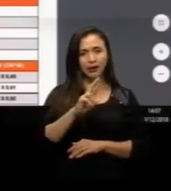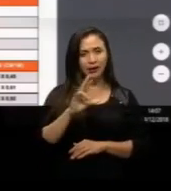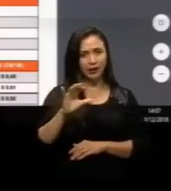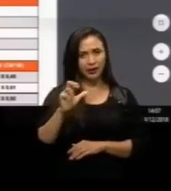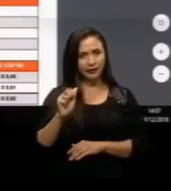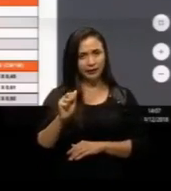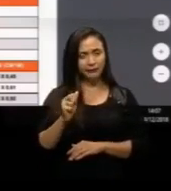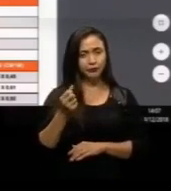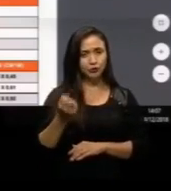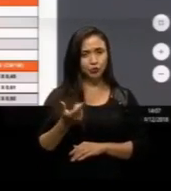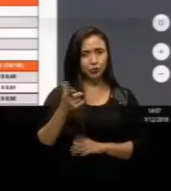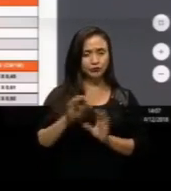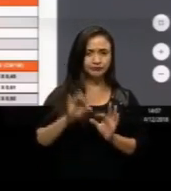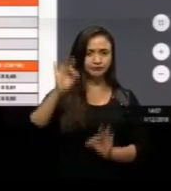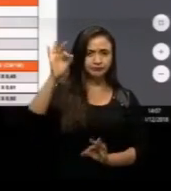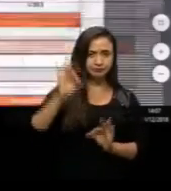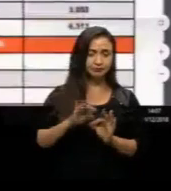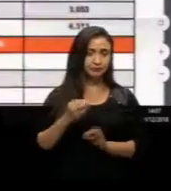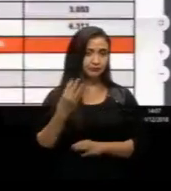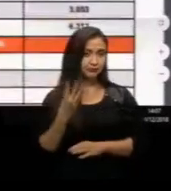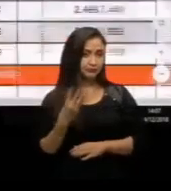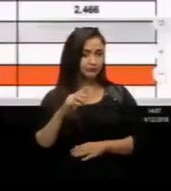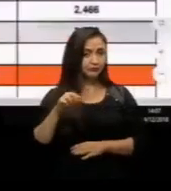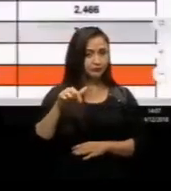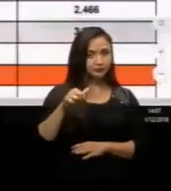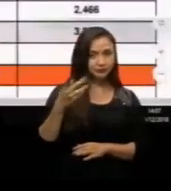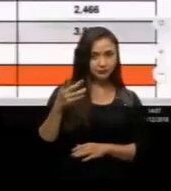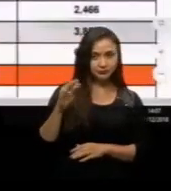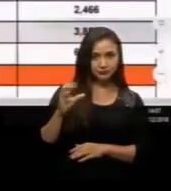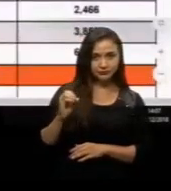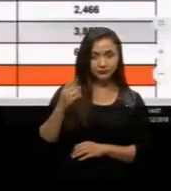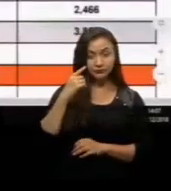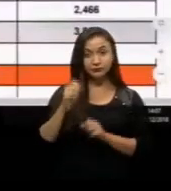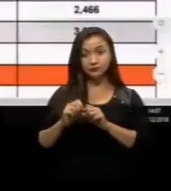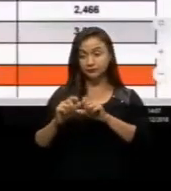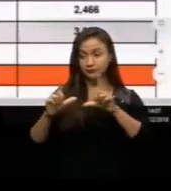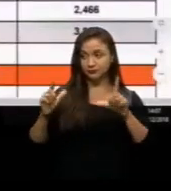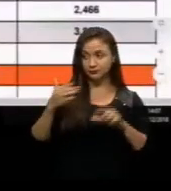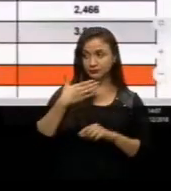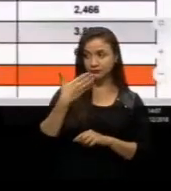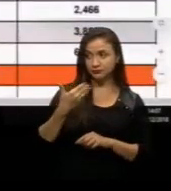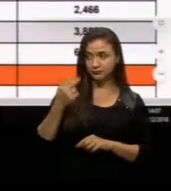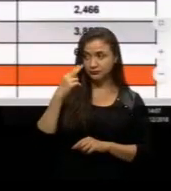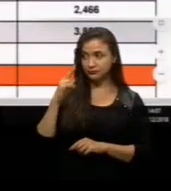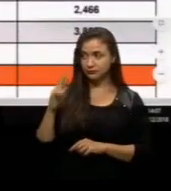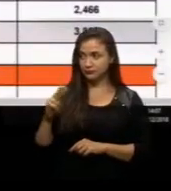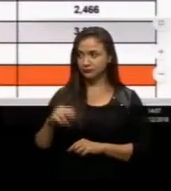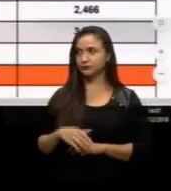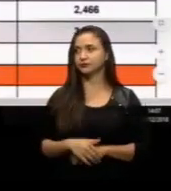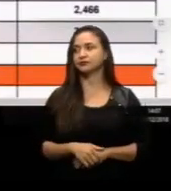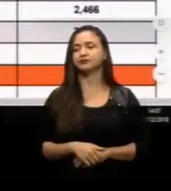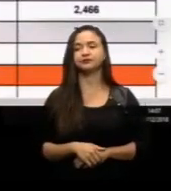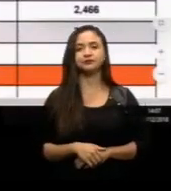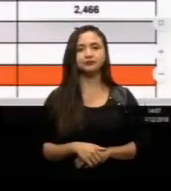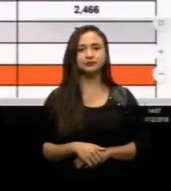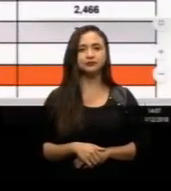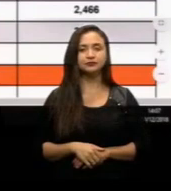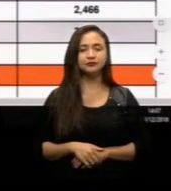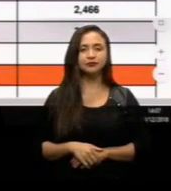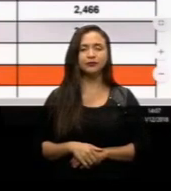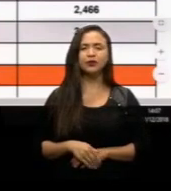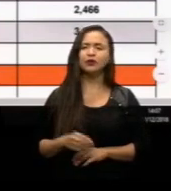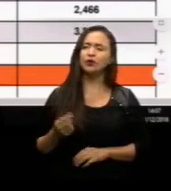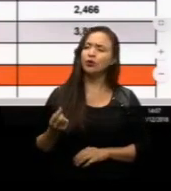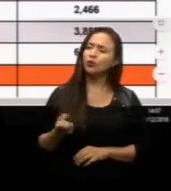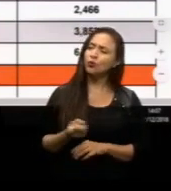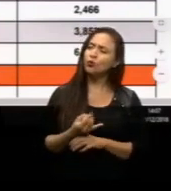pesa 4,740. Dá um zoom aqui para a gente enxergar melhor. A massa dela, ou seja, o quanto